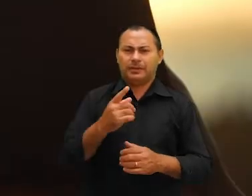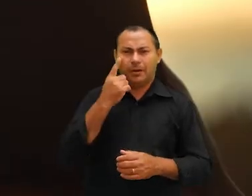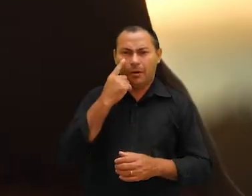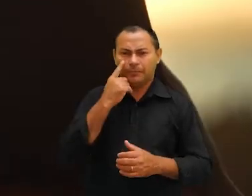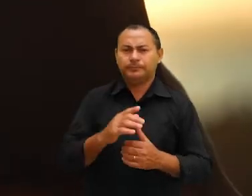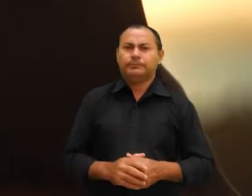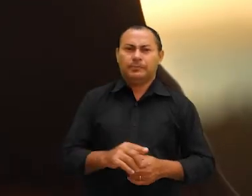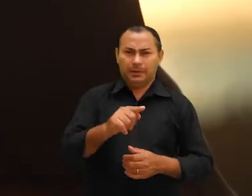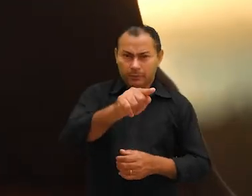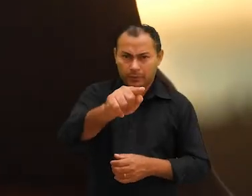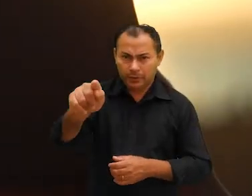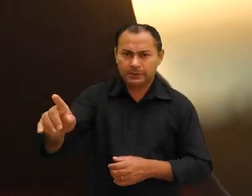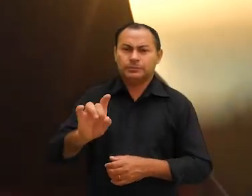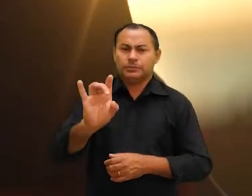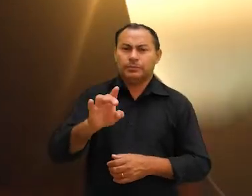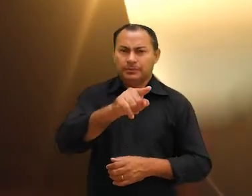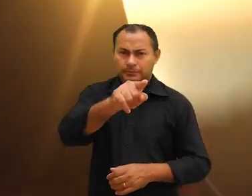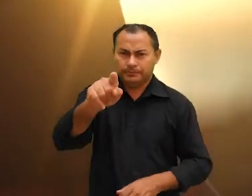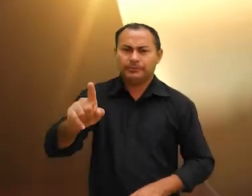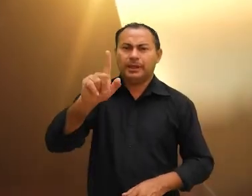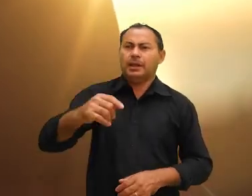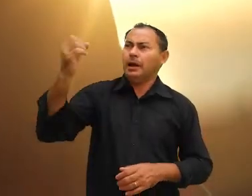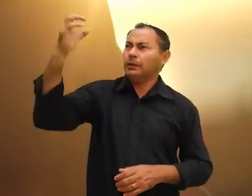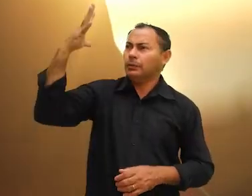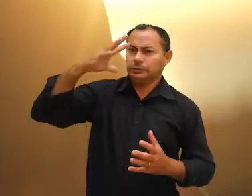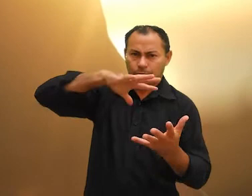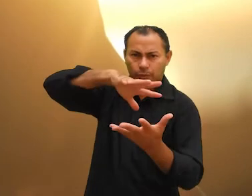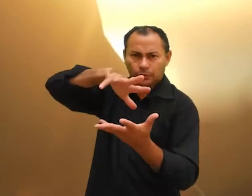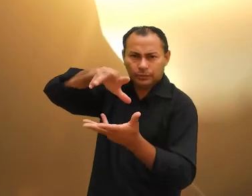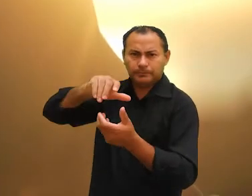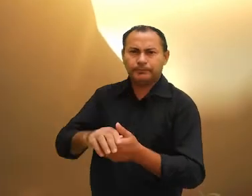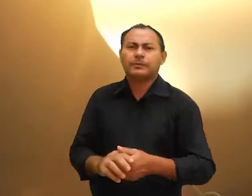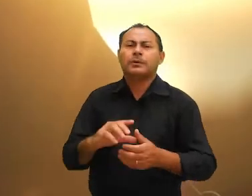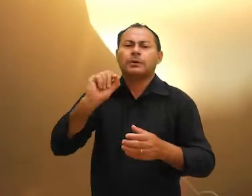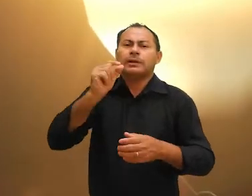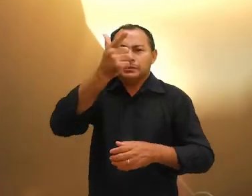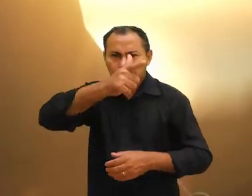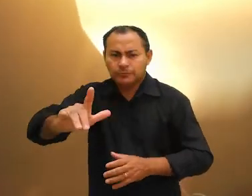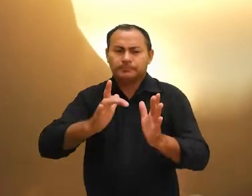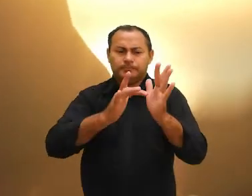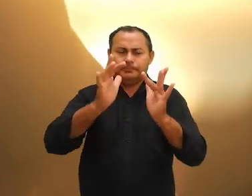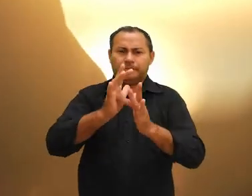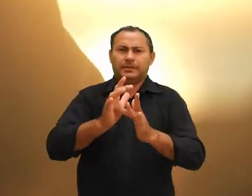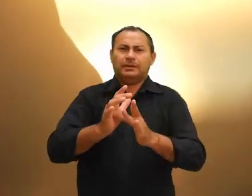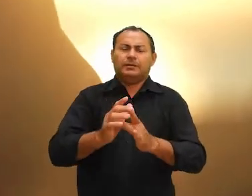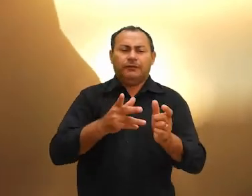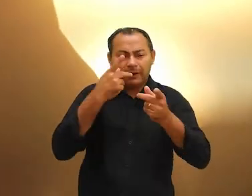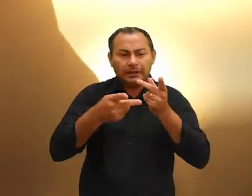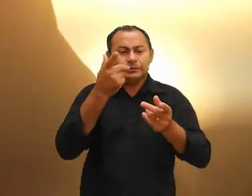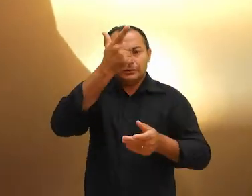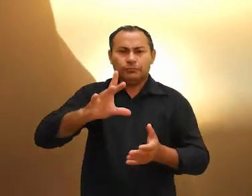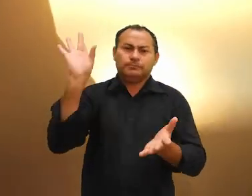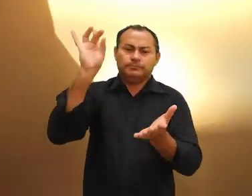acompanhem comigo vocês e somente você são a luz do mundo aqui mais uma vez Jesus está